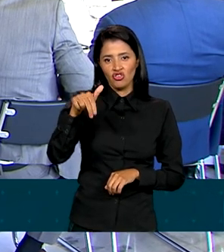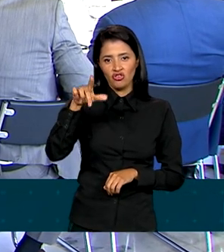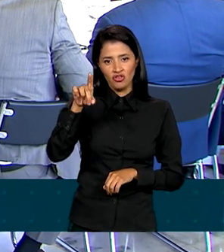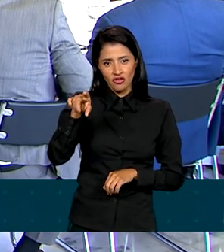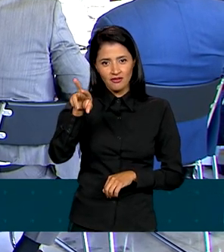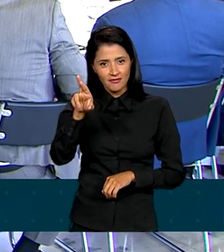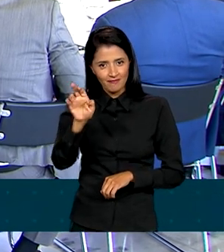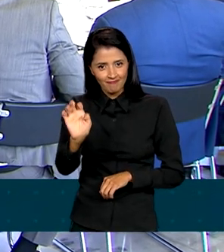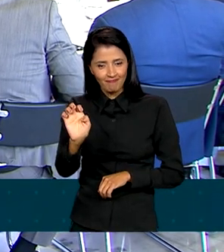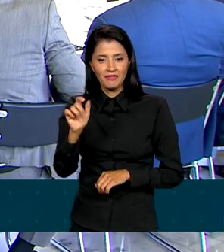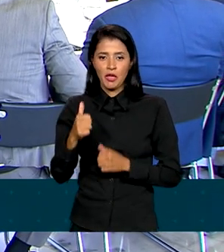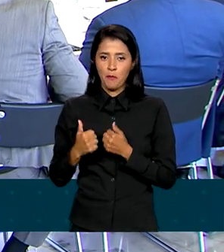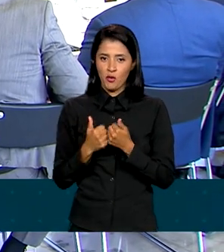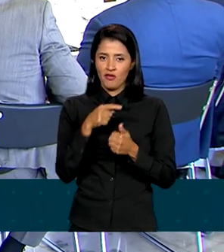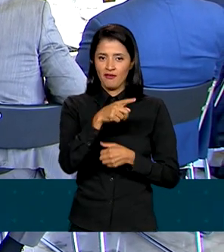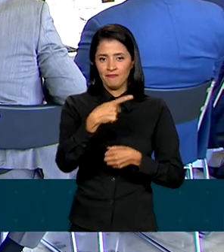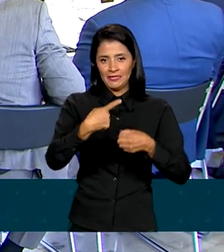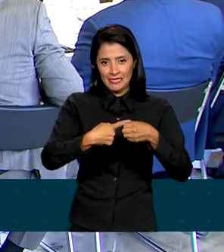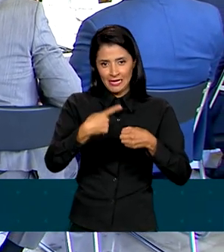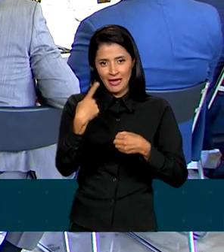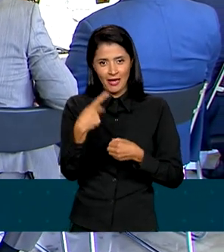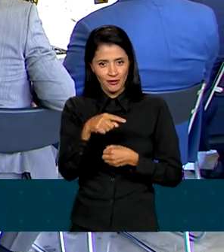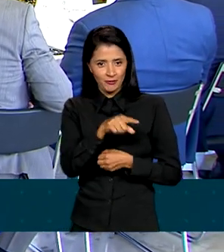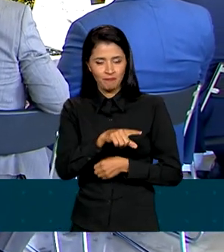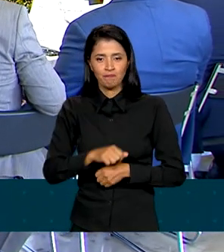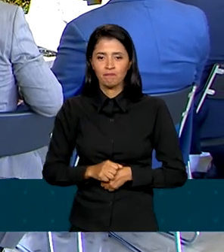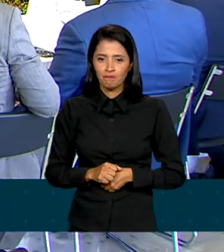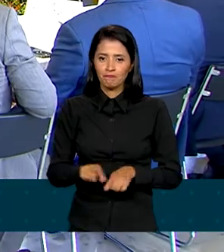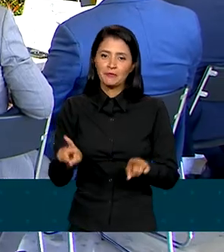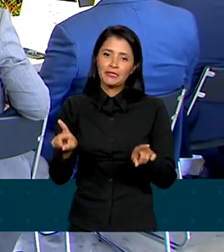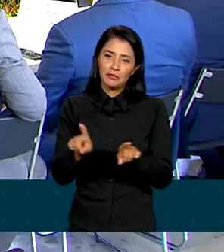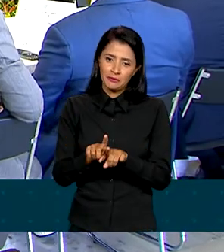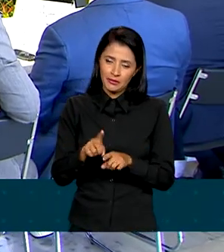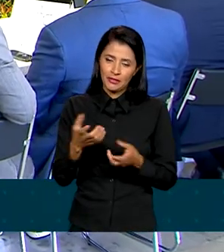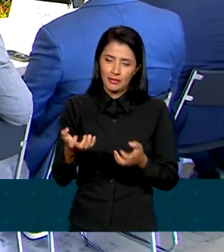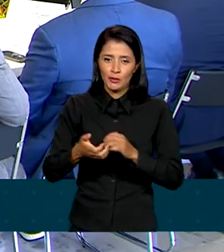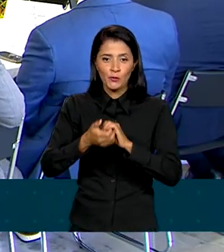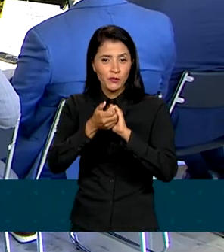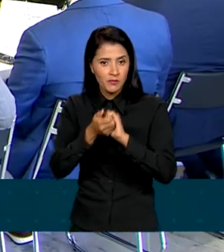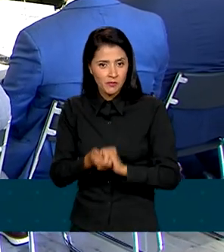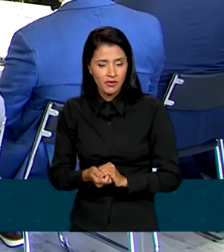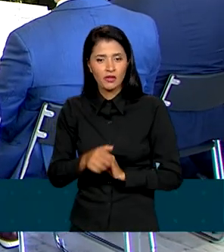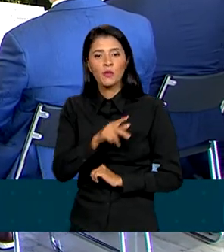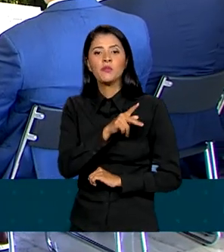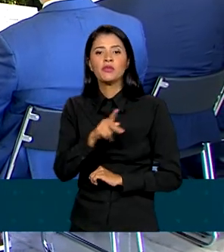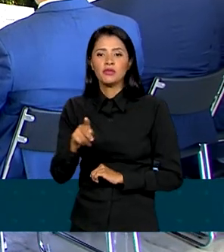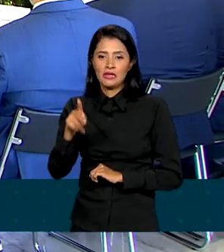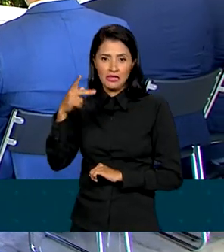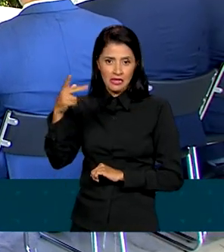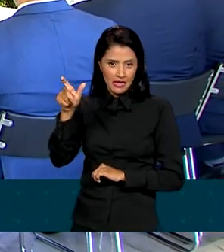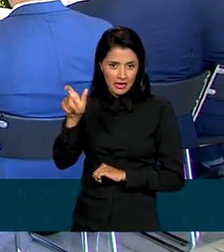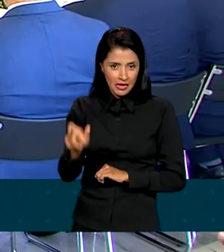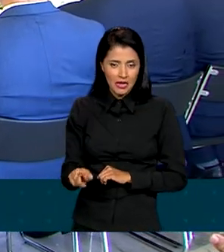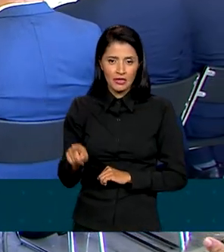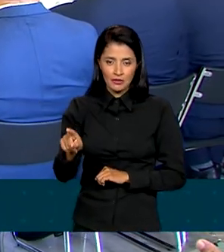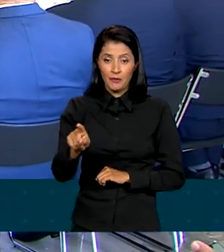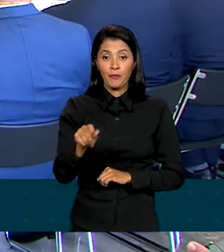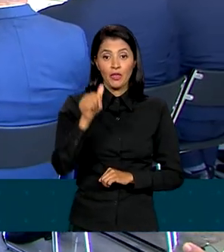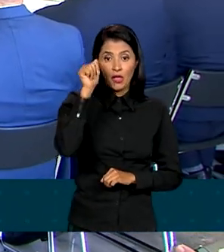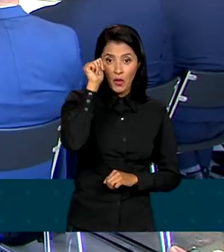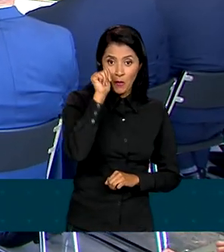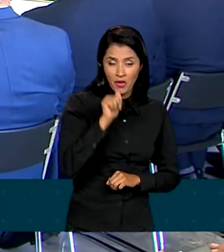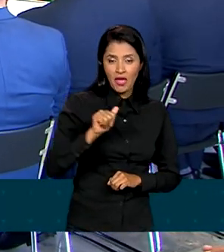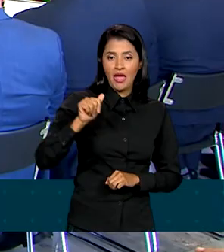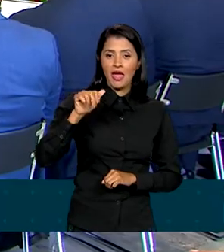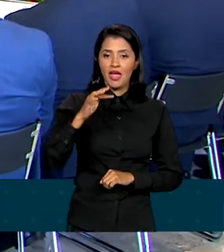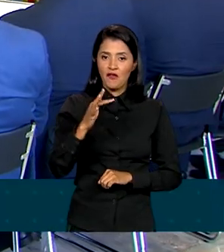cidade aqui da Lenilda. Queria cumprimentar também o presidente, a presidenta do